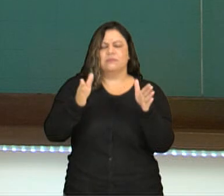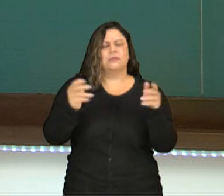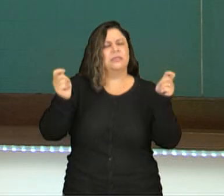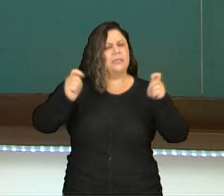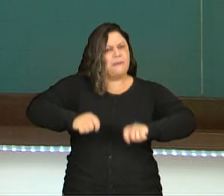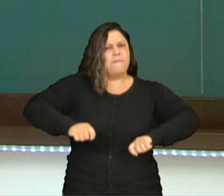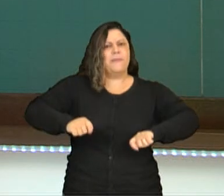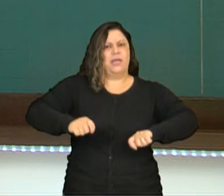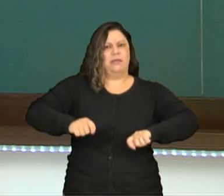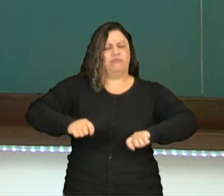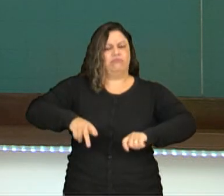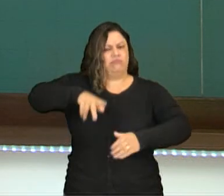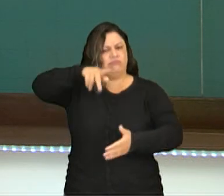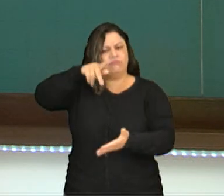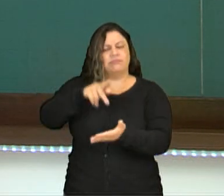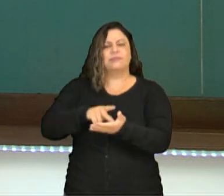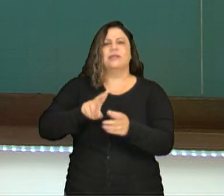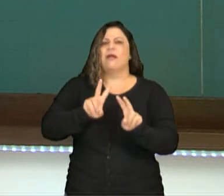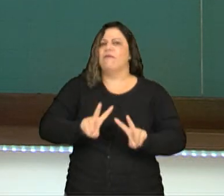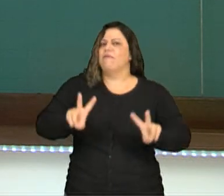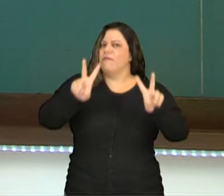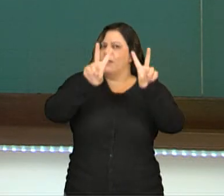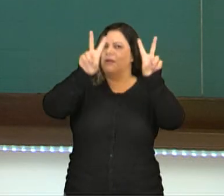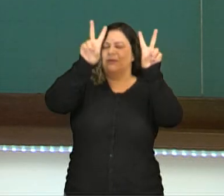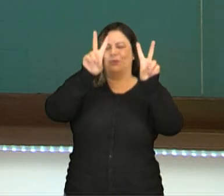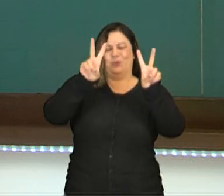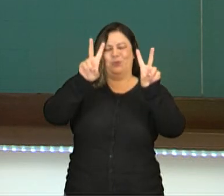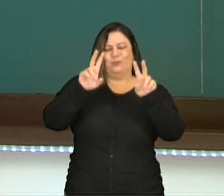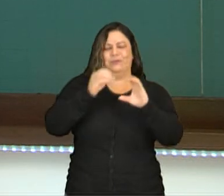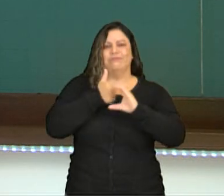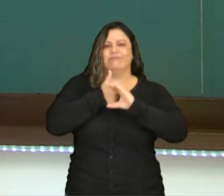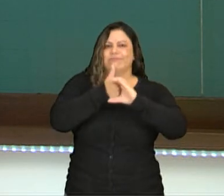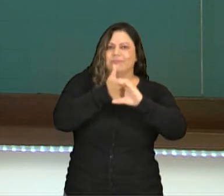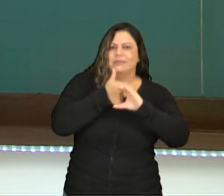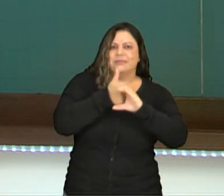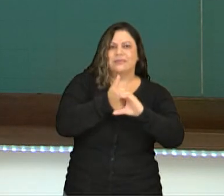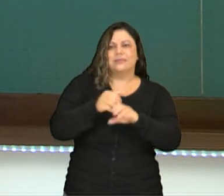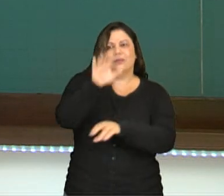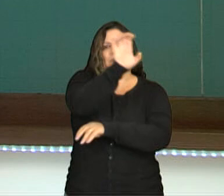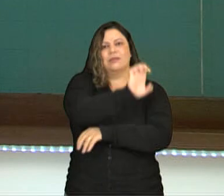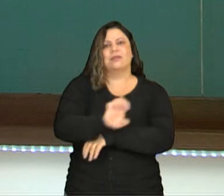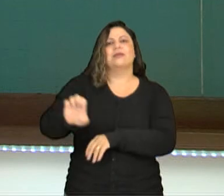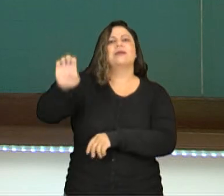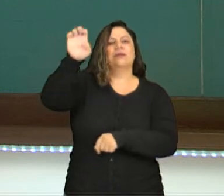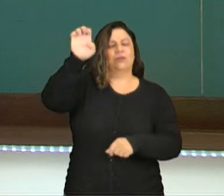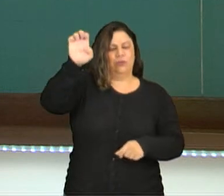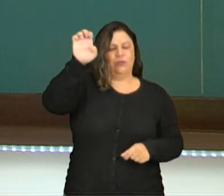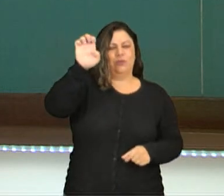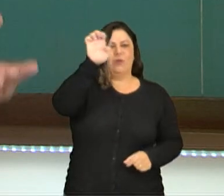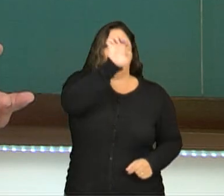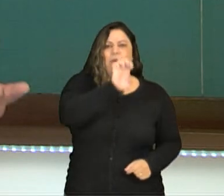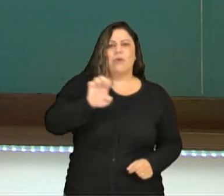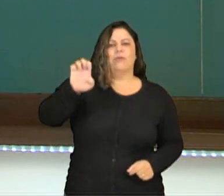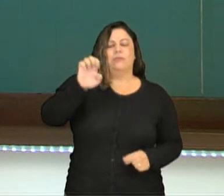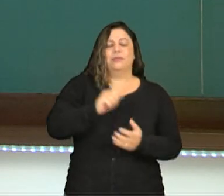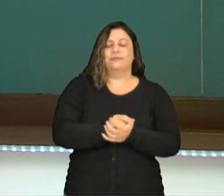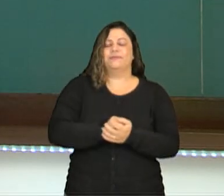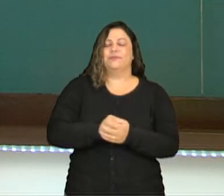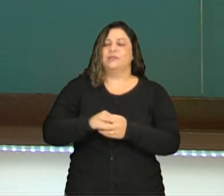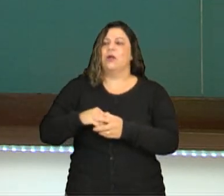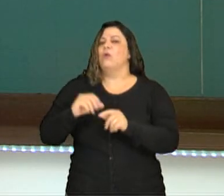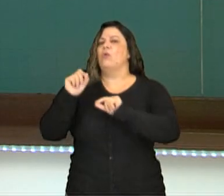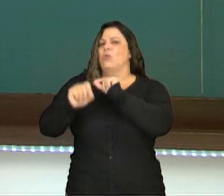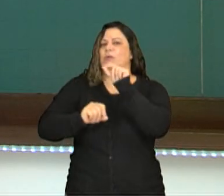cristãos na Europa. Nós vamos ver, por exemplo, uma nobreza já bem estruturada, saindo do feudalismo, por